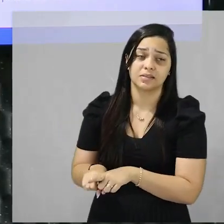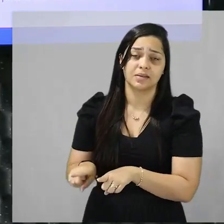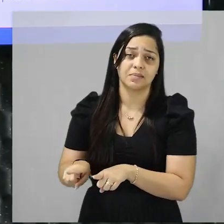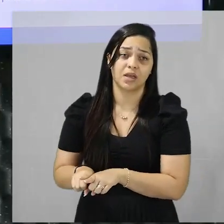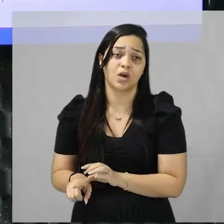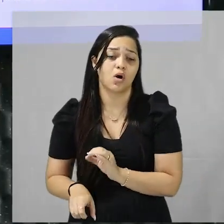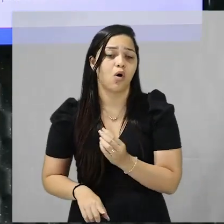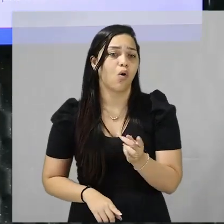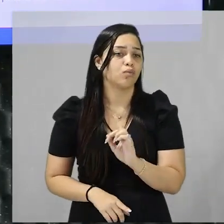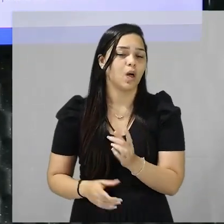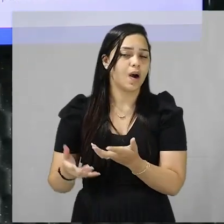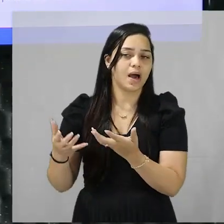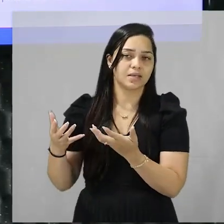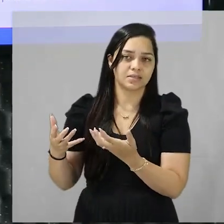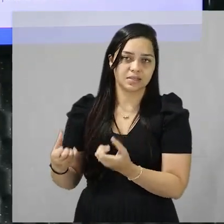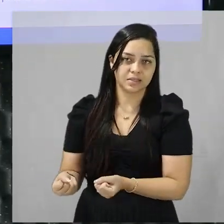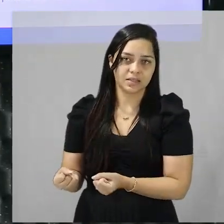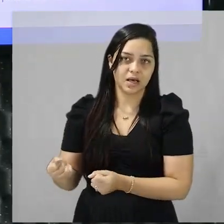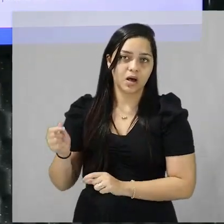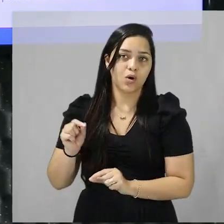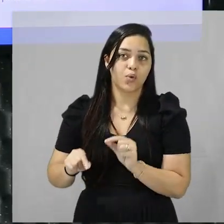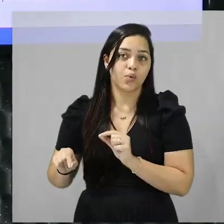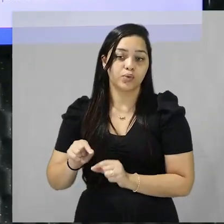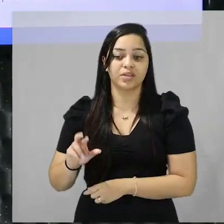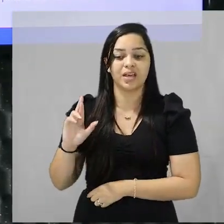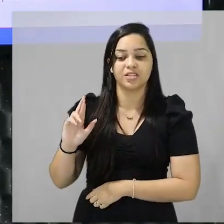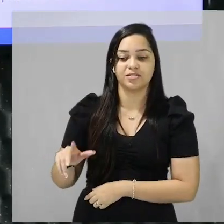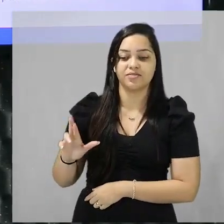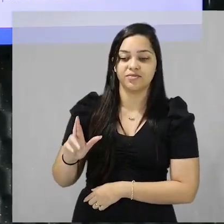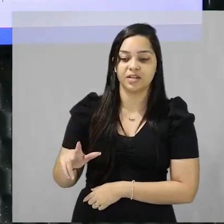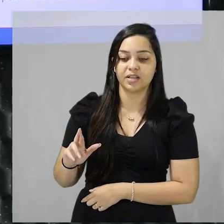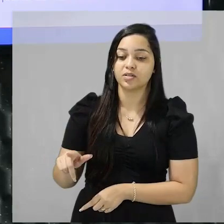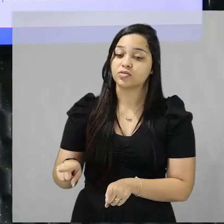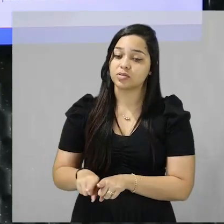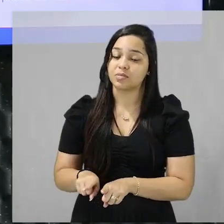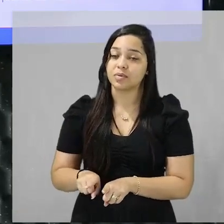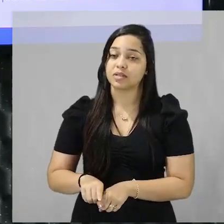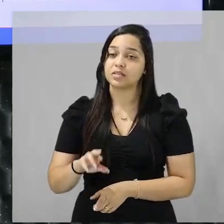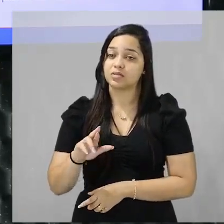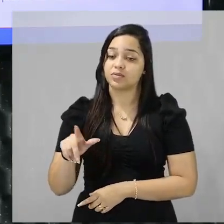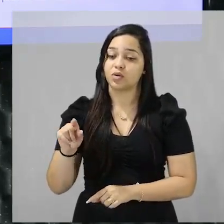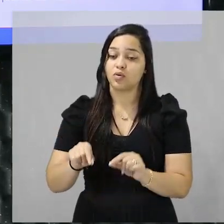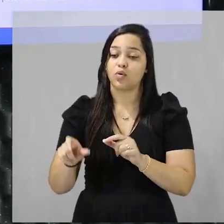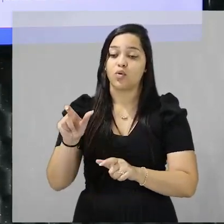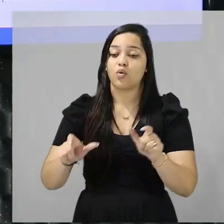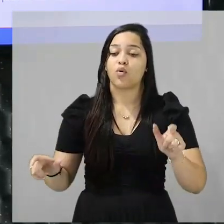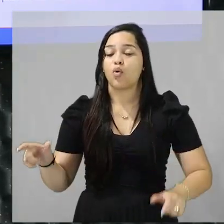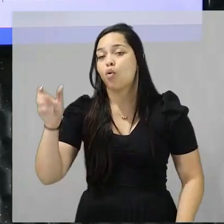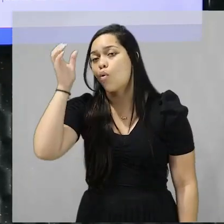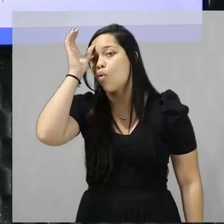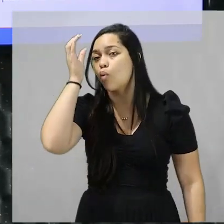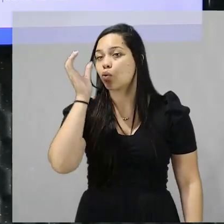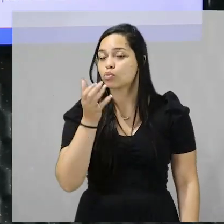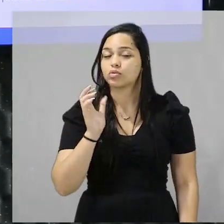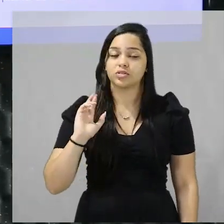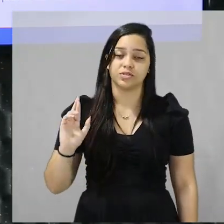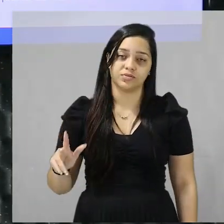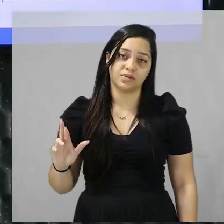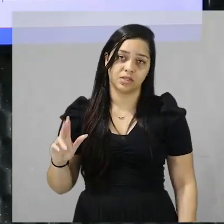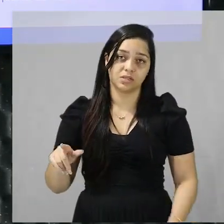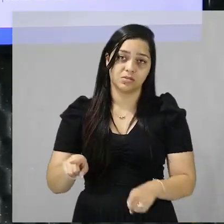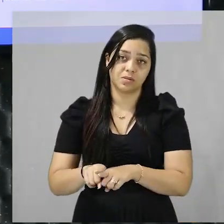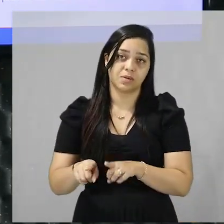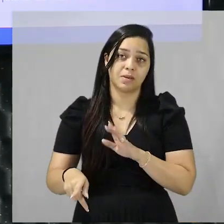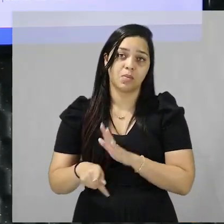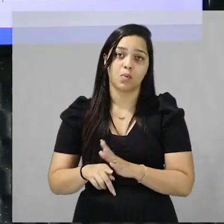fora ou não aceitar aquilo que é diferente, ou aqueles que são tão diferentes, ou culturas até mesmo diferentes. Isso não